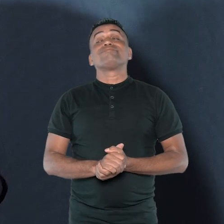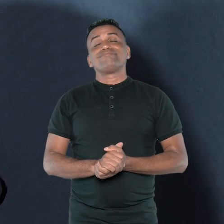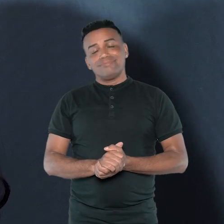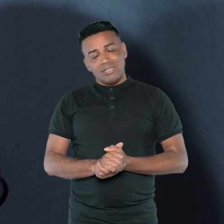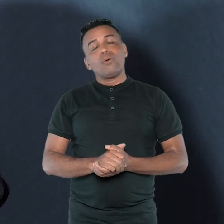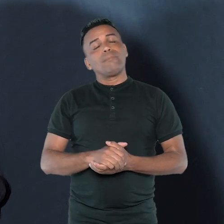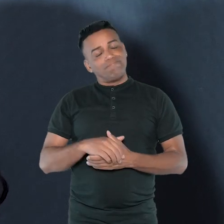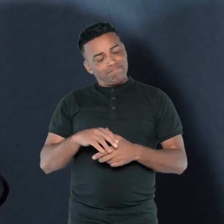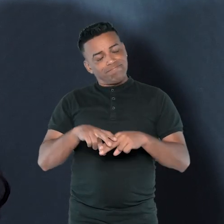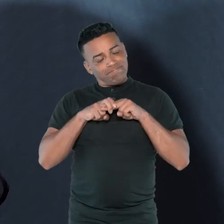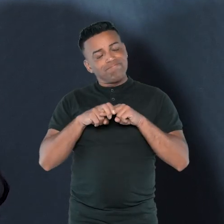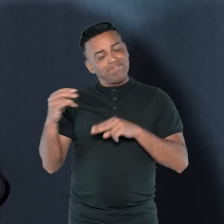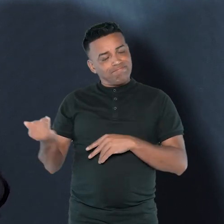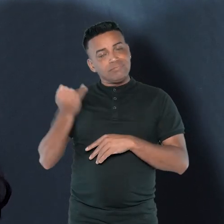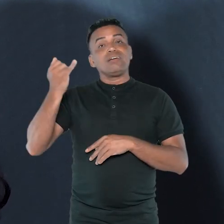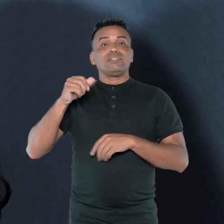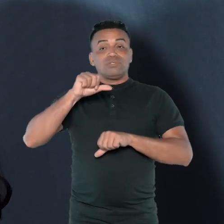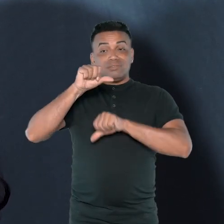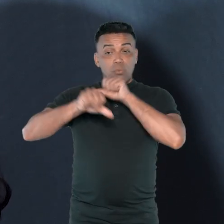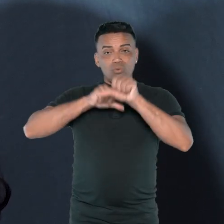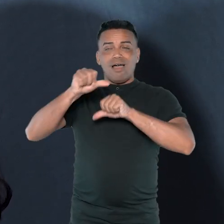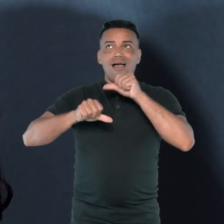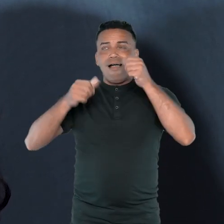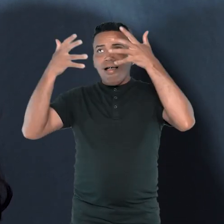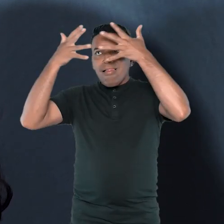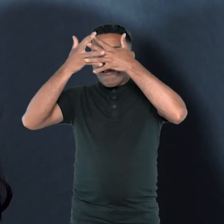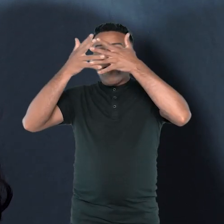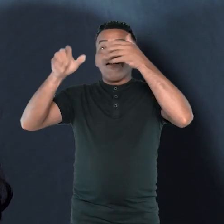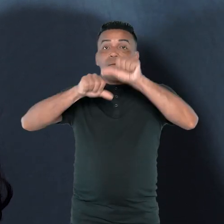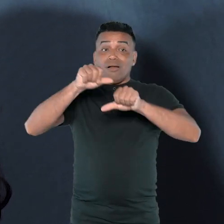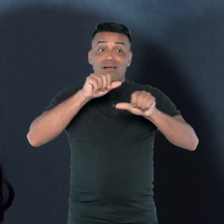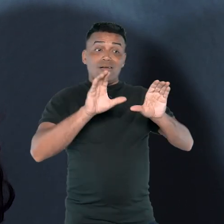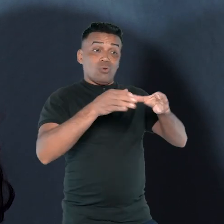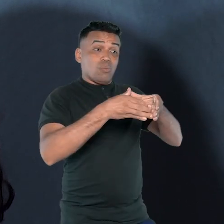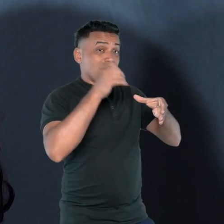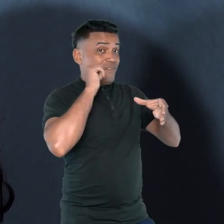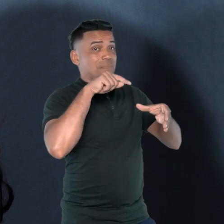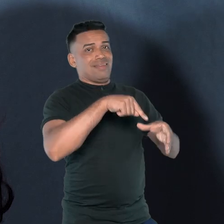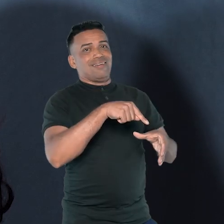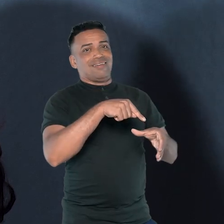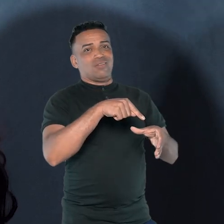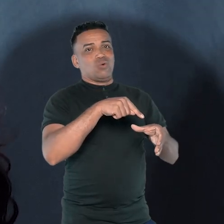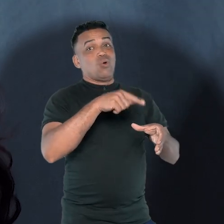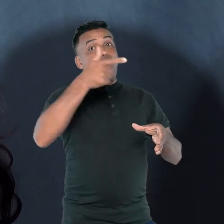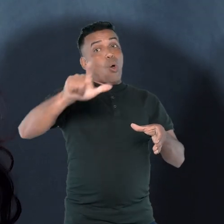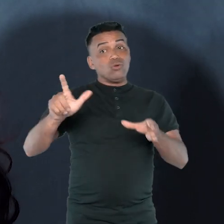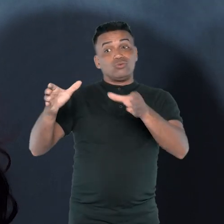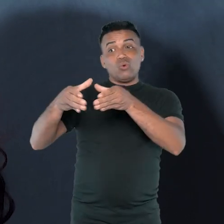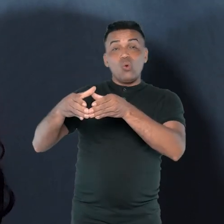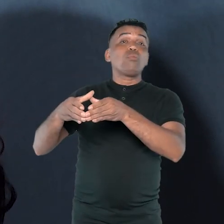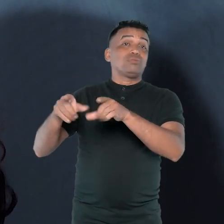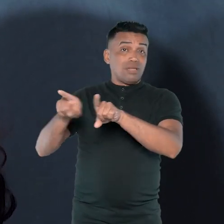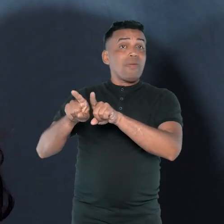Por isso que é importante a gente desembaraçar, né, de alguma forma, o cuidado do feminino, que é para que outras possibilidades